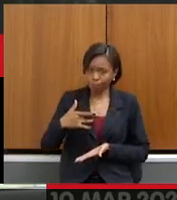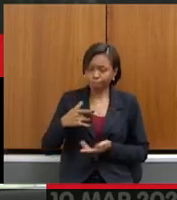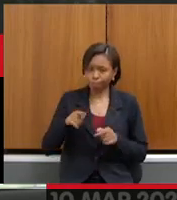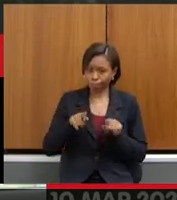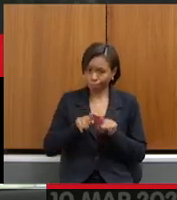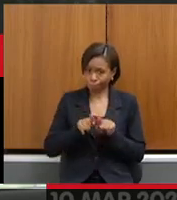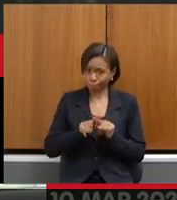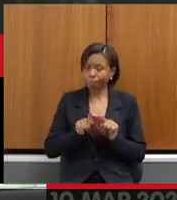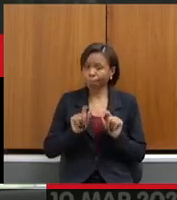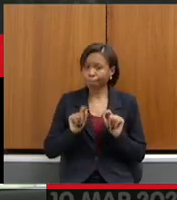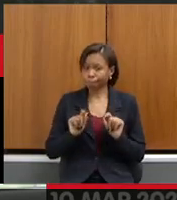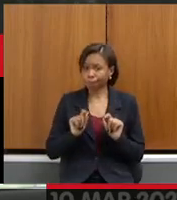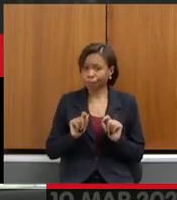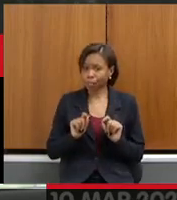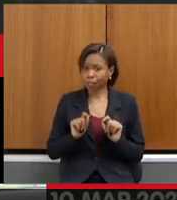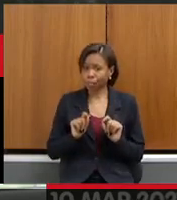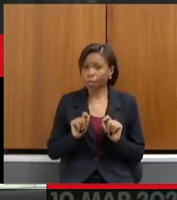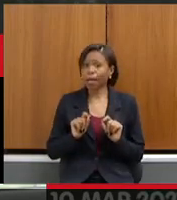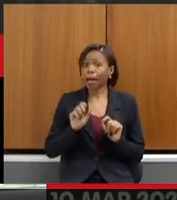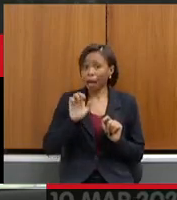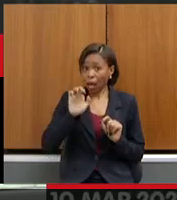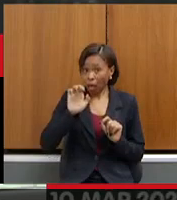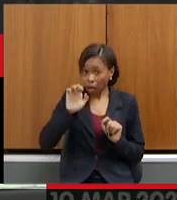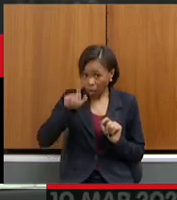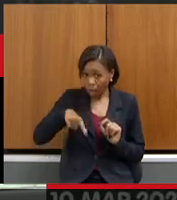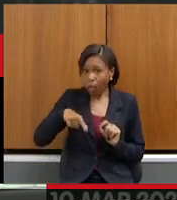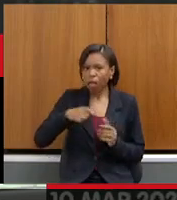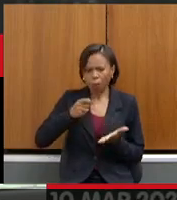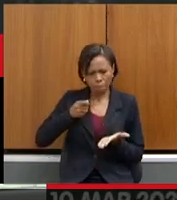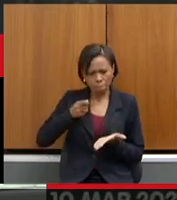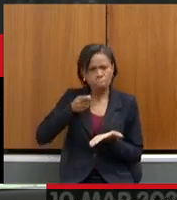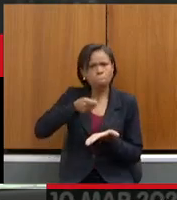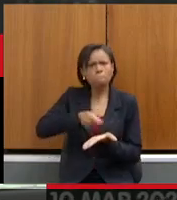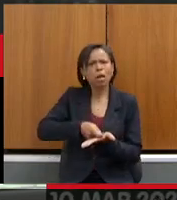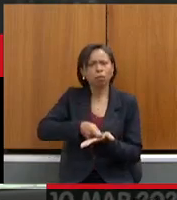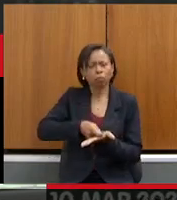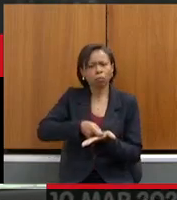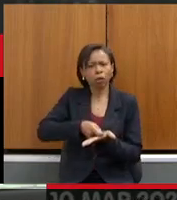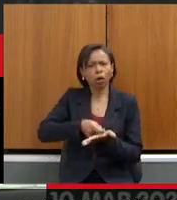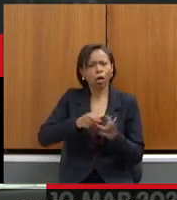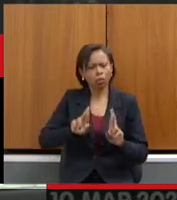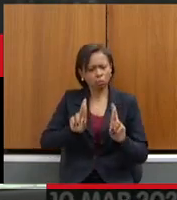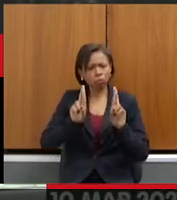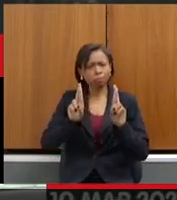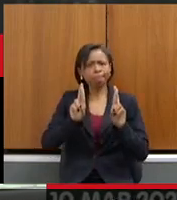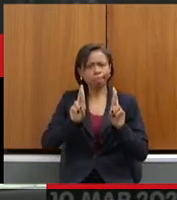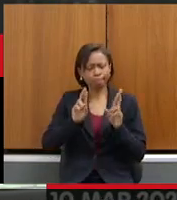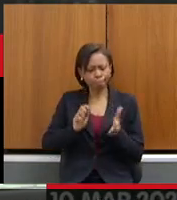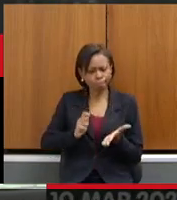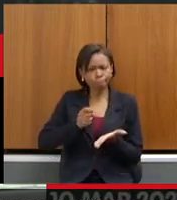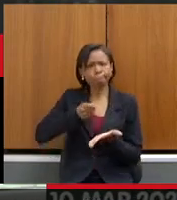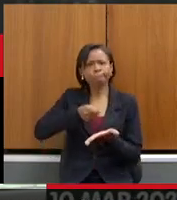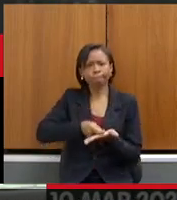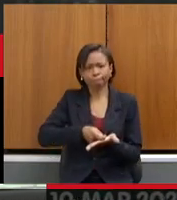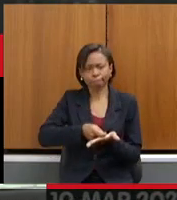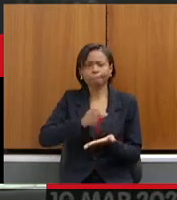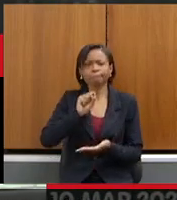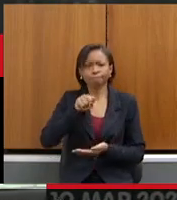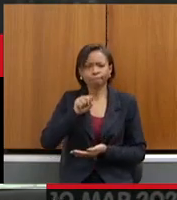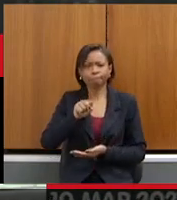um grande pagador tem tido essa a cidade no momento